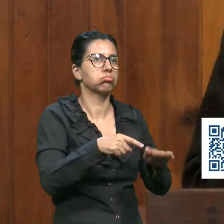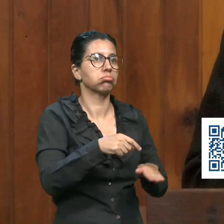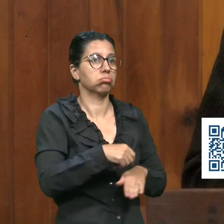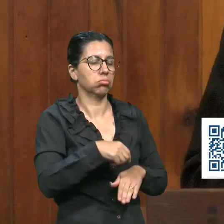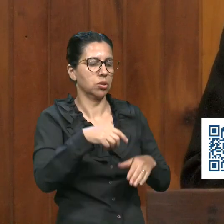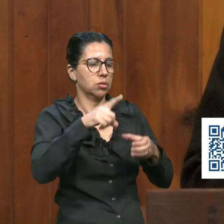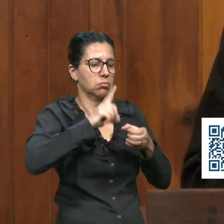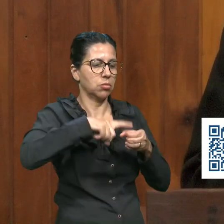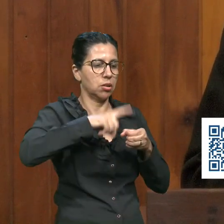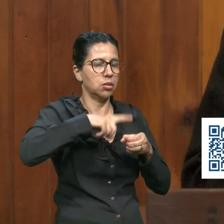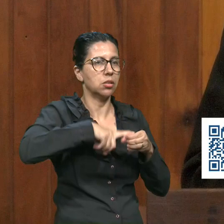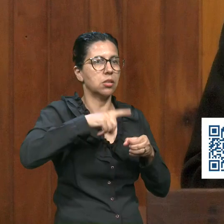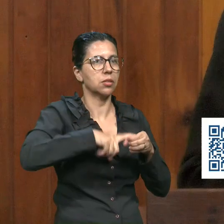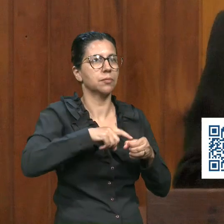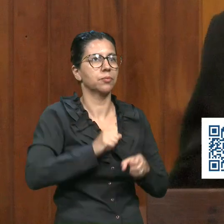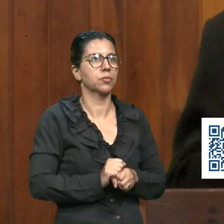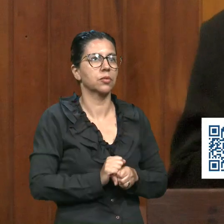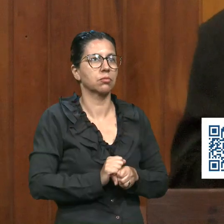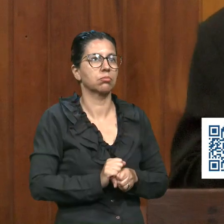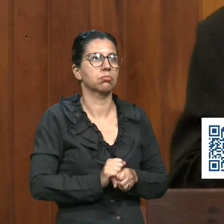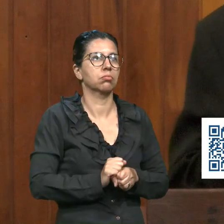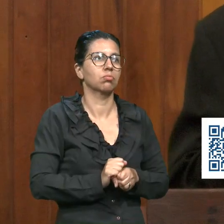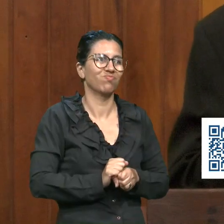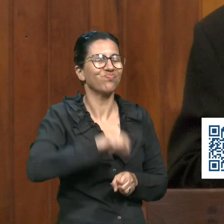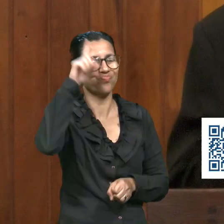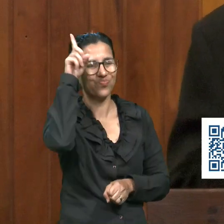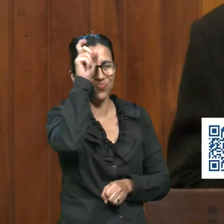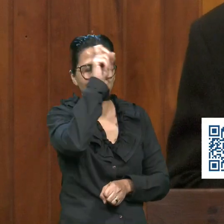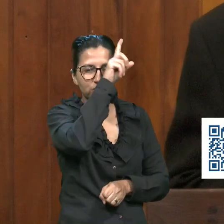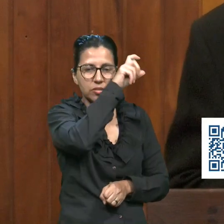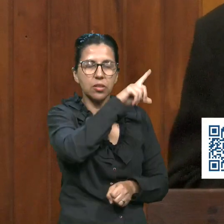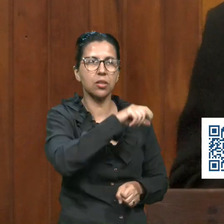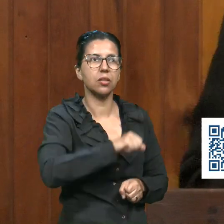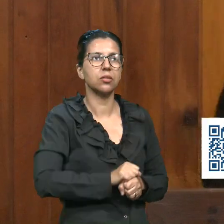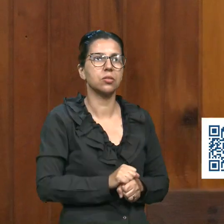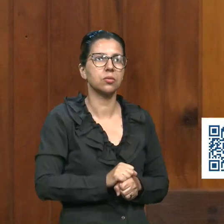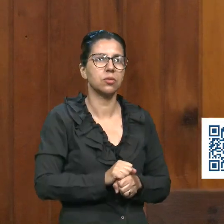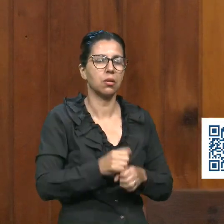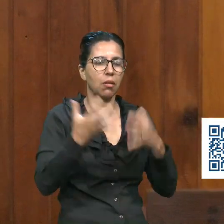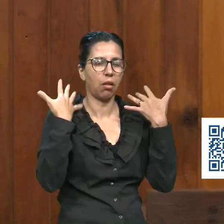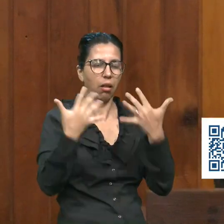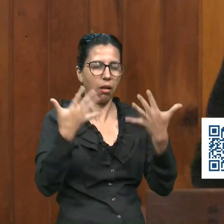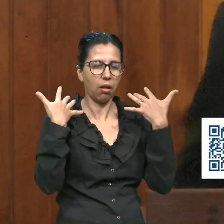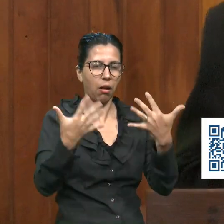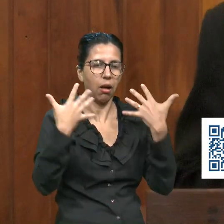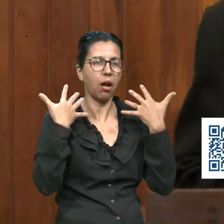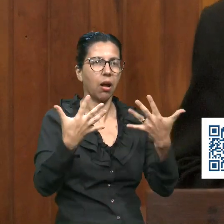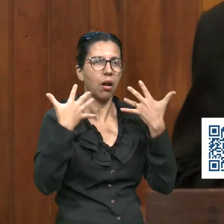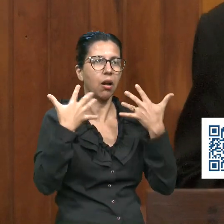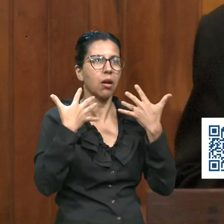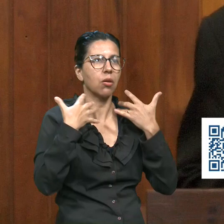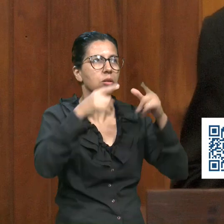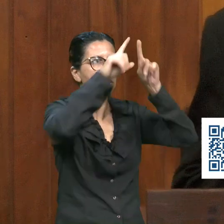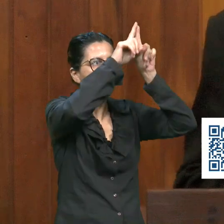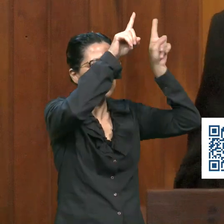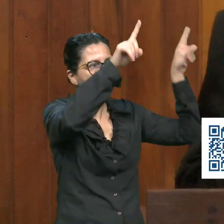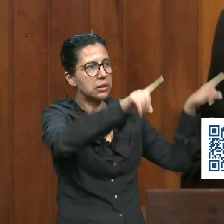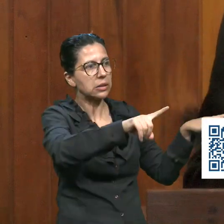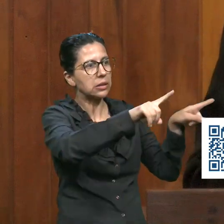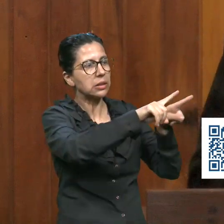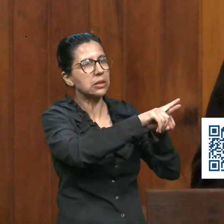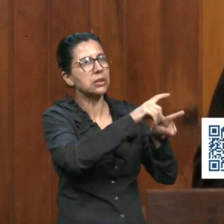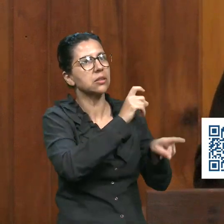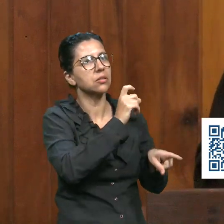Marília, estão passando por sérias dificuldades. Nesse calor insuportável, a sensação térmica vem ser de